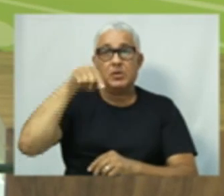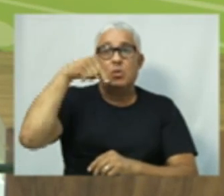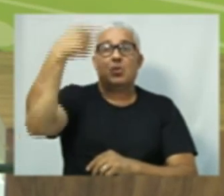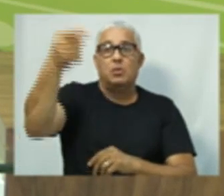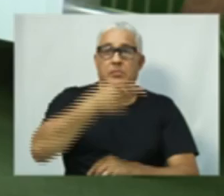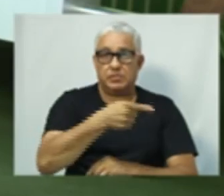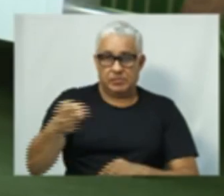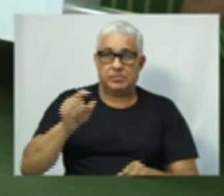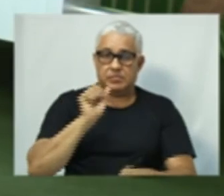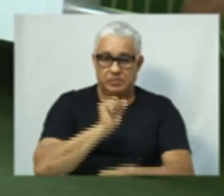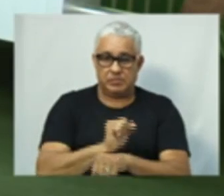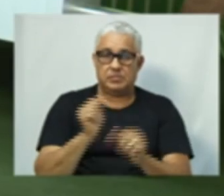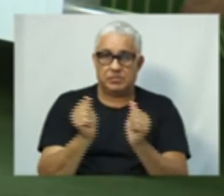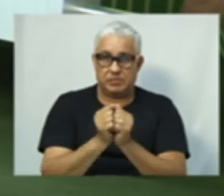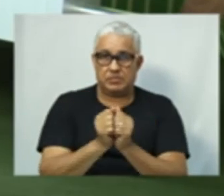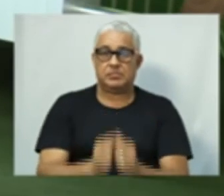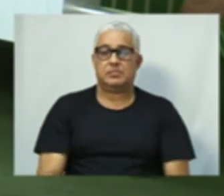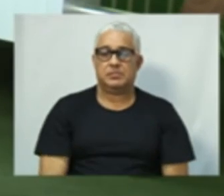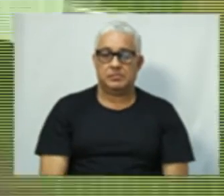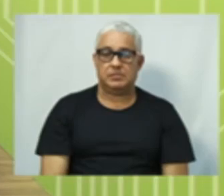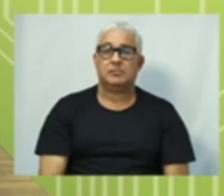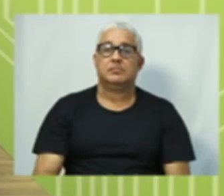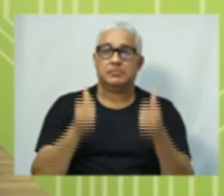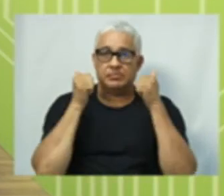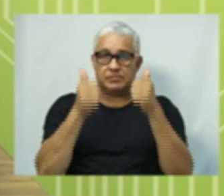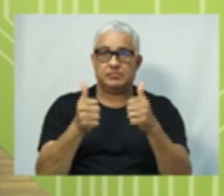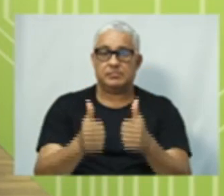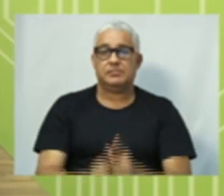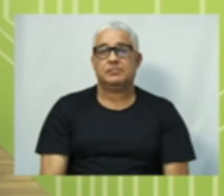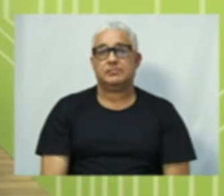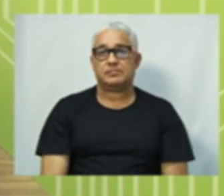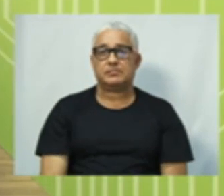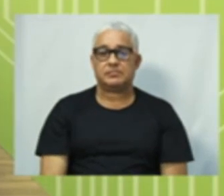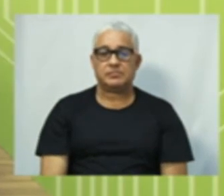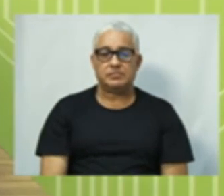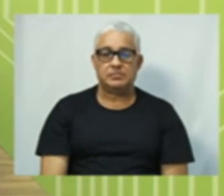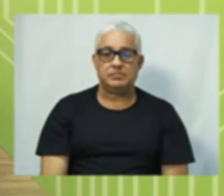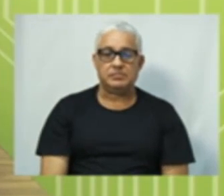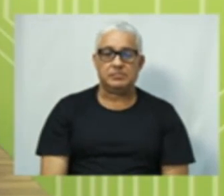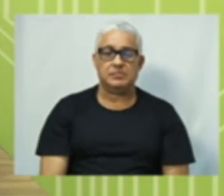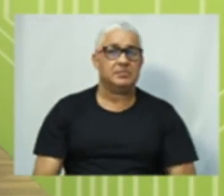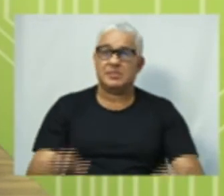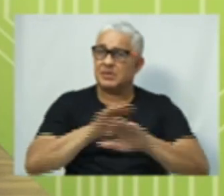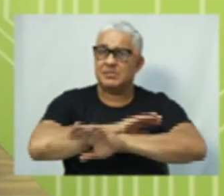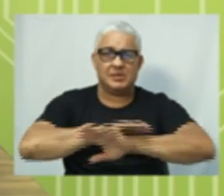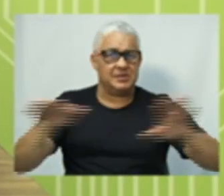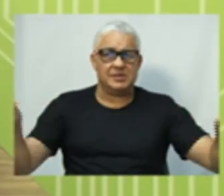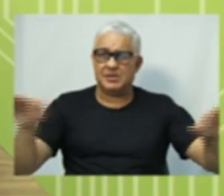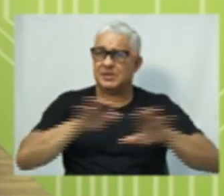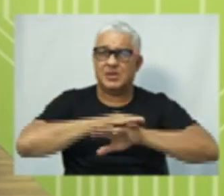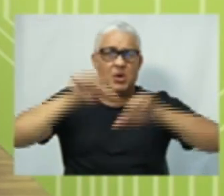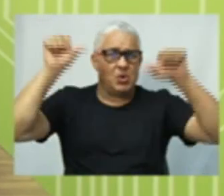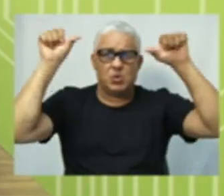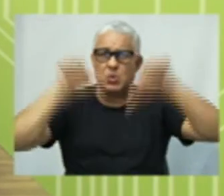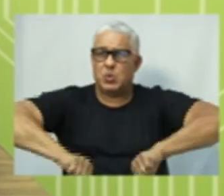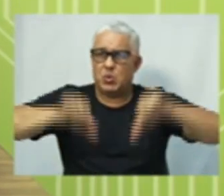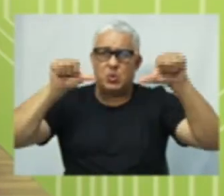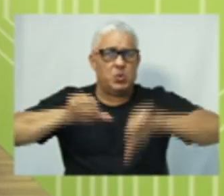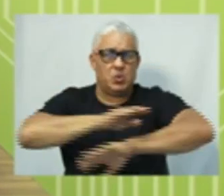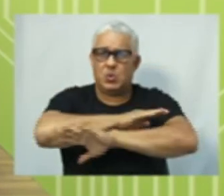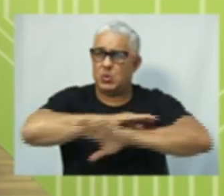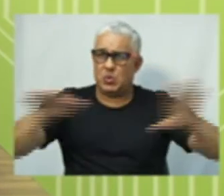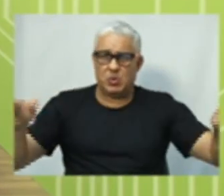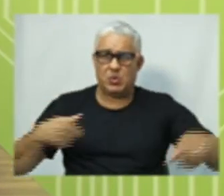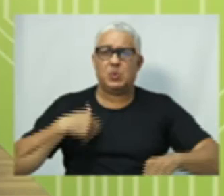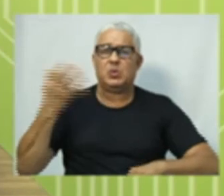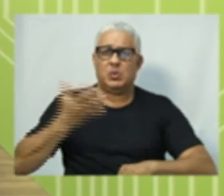mesmo, professor? Isso mesmo, professora. Se Deus quiser. Pessoal, felizmente já tem um cara falando, você errou, acabou. Não tem mais. Eu gostaria de ficar mais aqui,